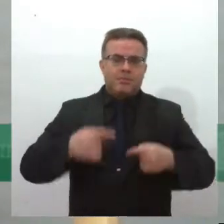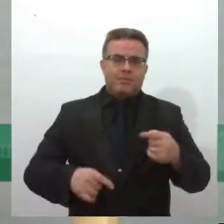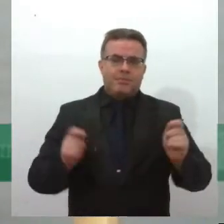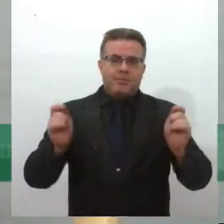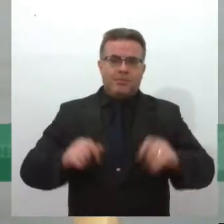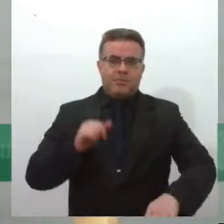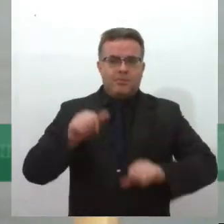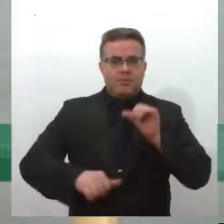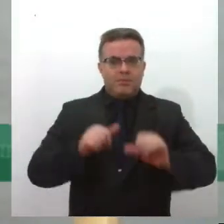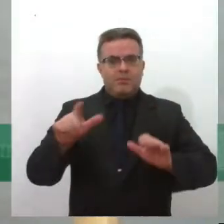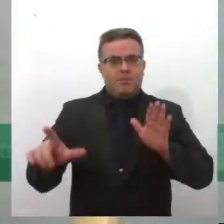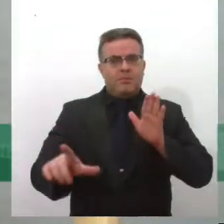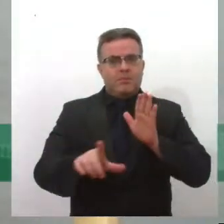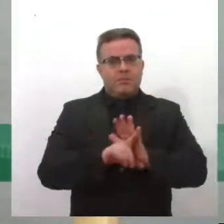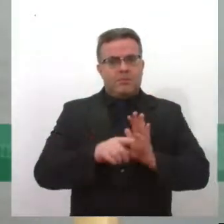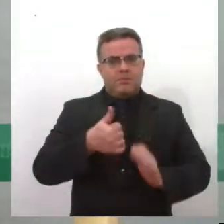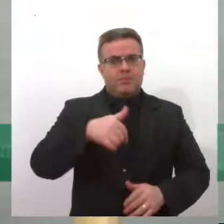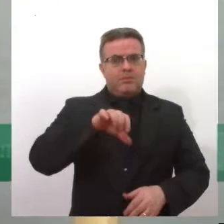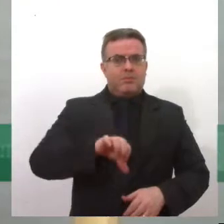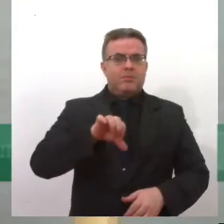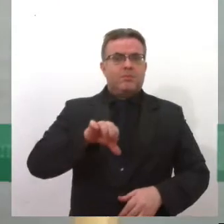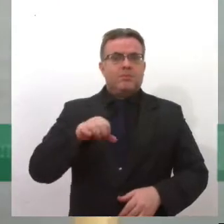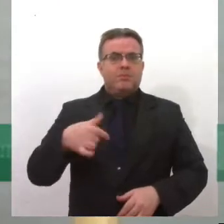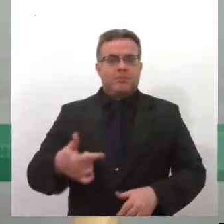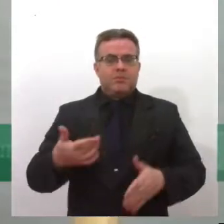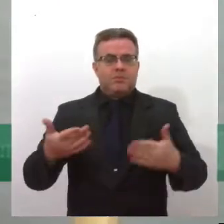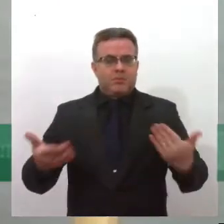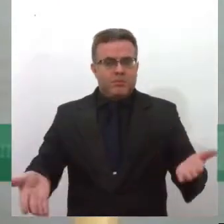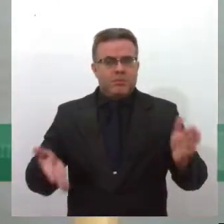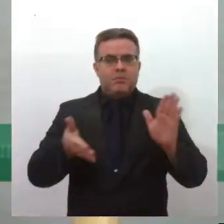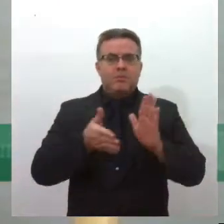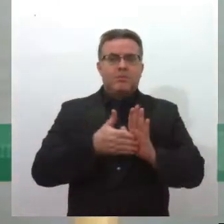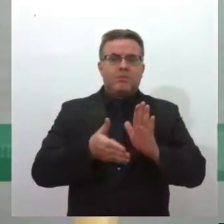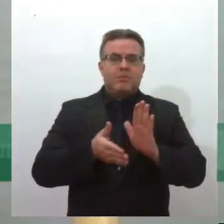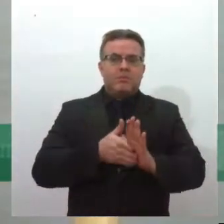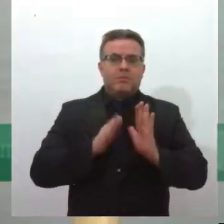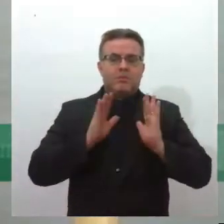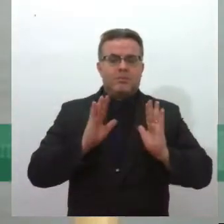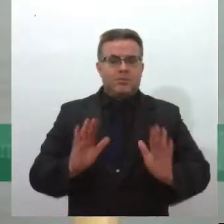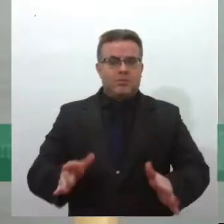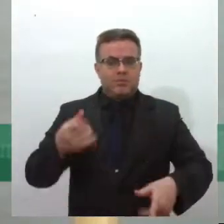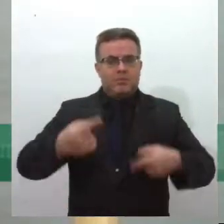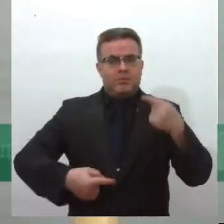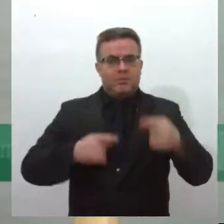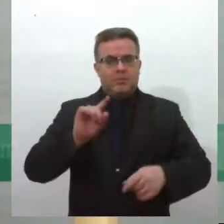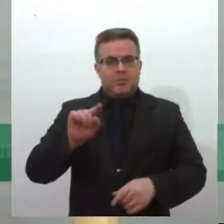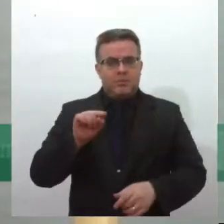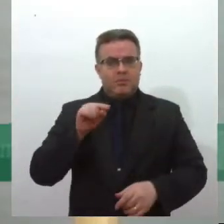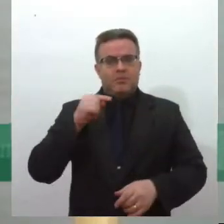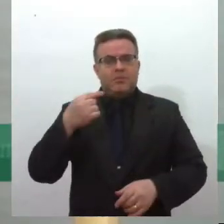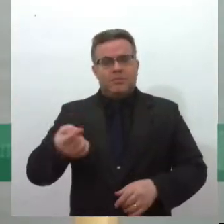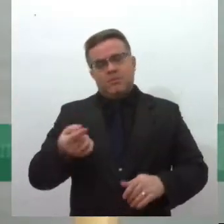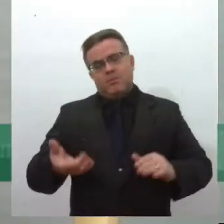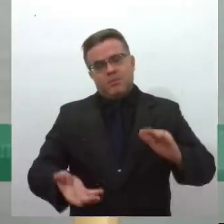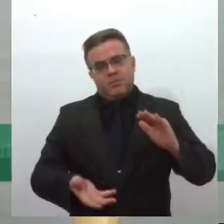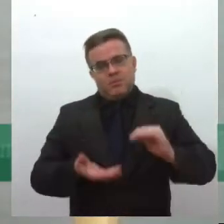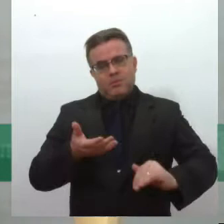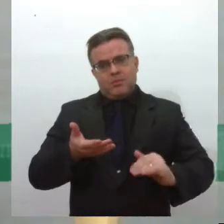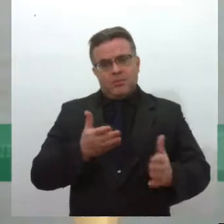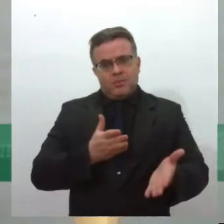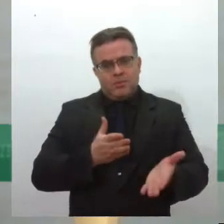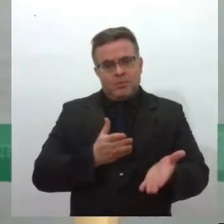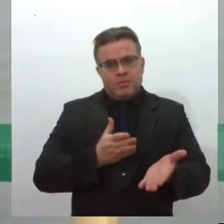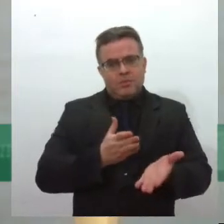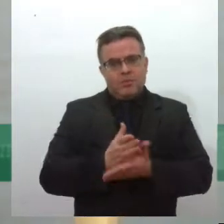a lei de 1992. A proposta tramitou na Câmara e em seguida foi ao Senado. Aprovada